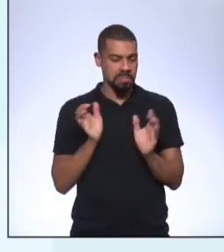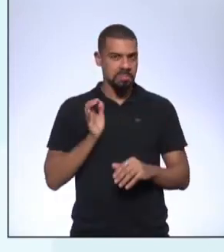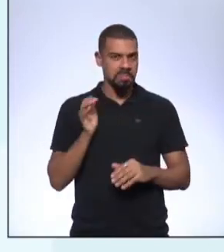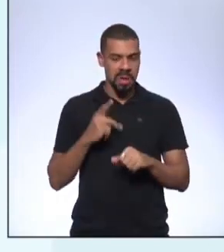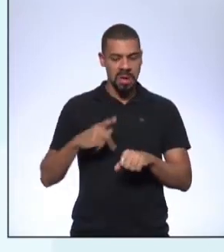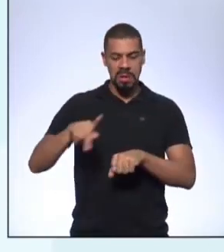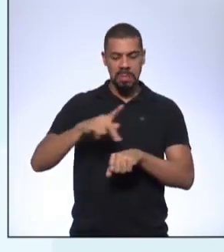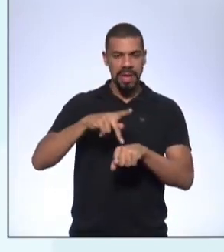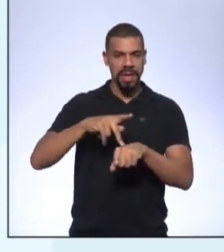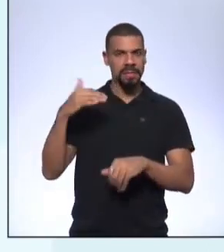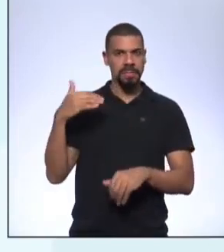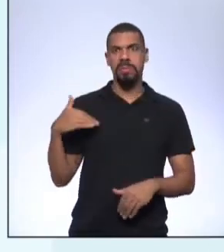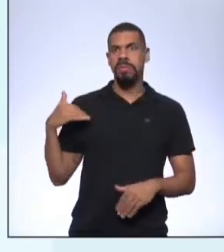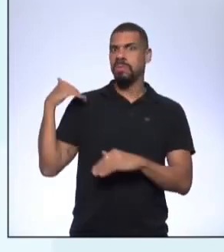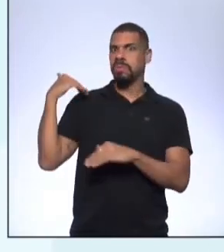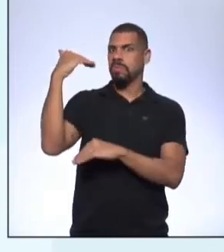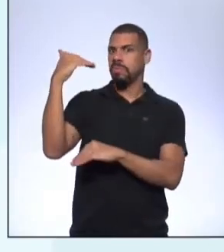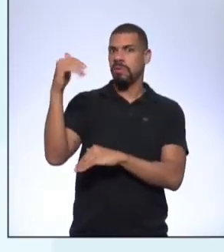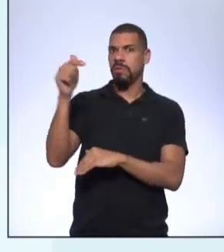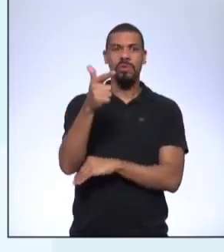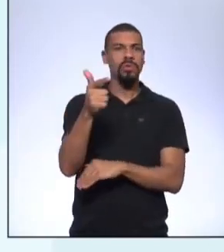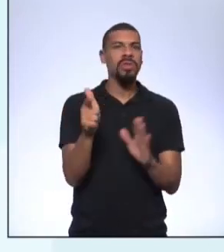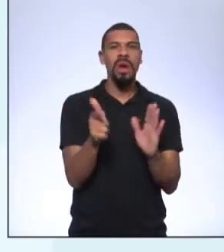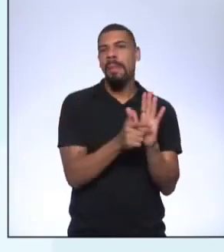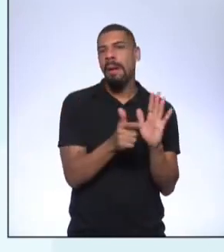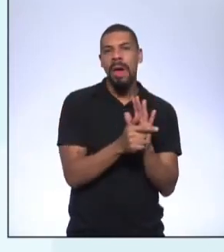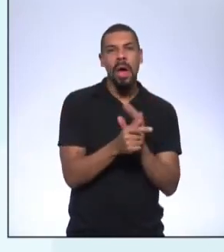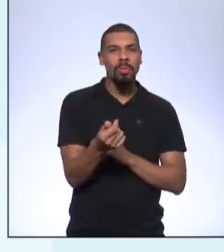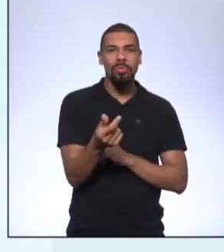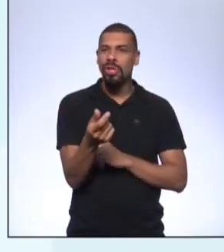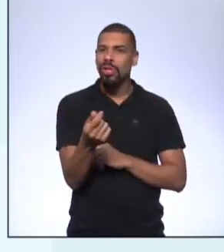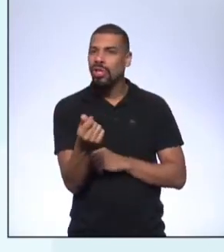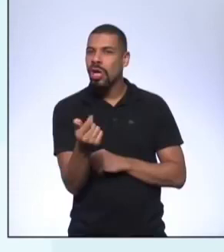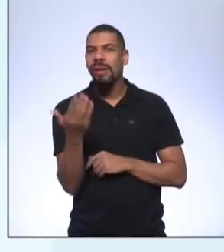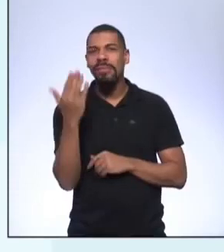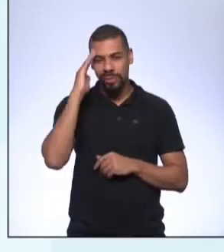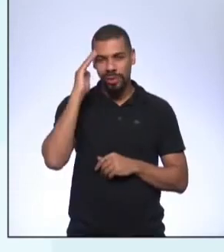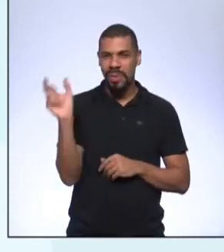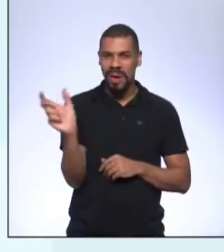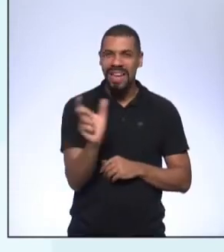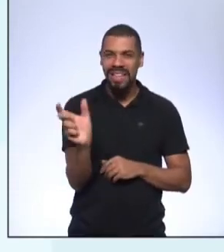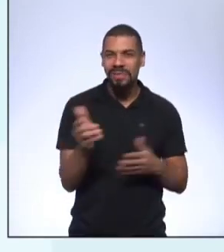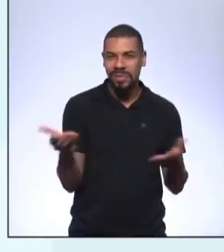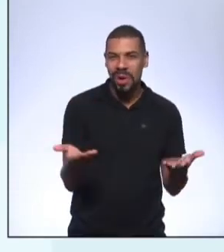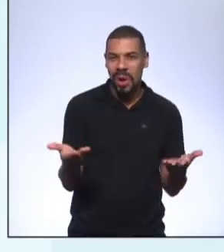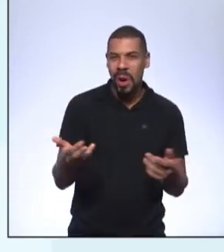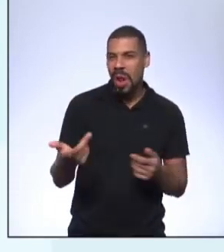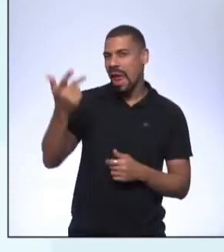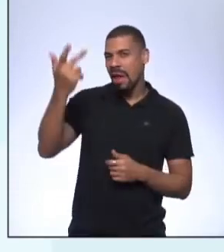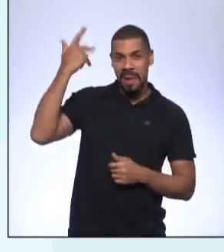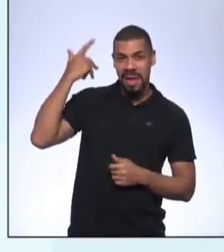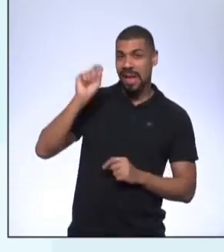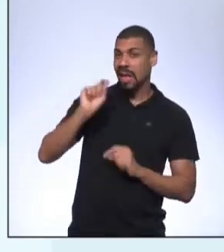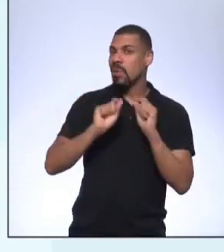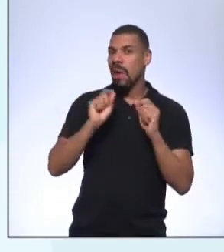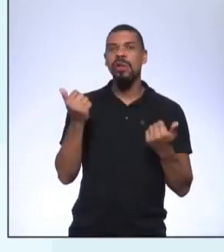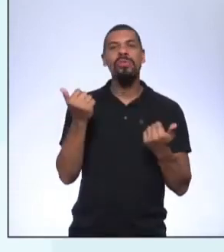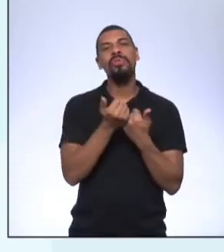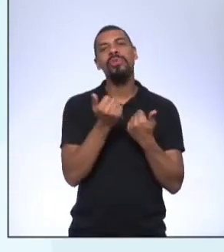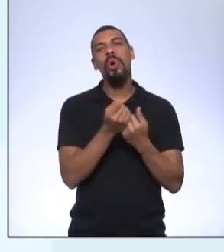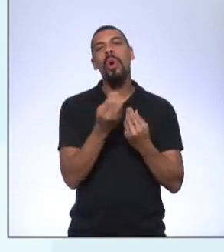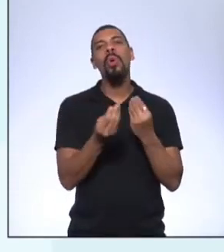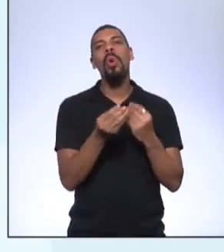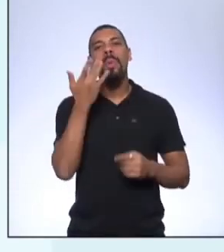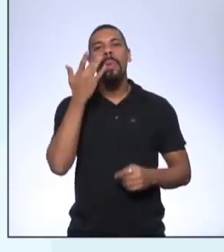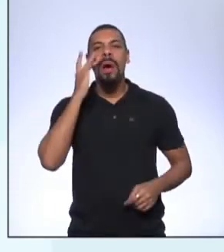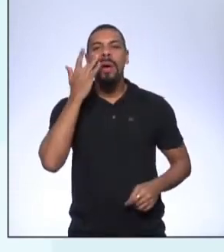país. Lembrando que na época não existia papel moeda como a gente tem hoje, o cartão de crédito, nada disso. Os dinheiros eram feitos com